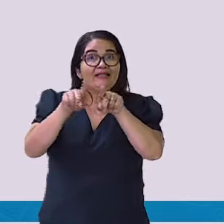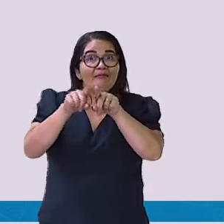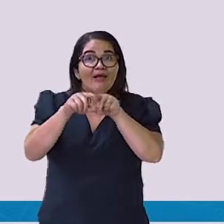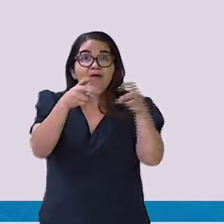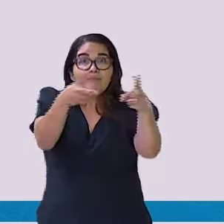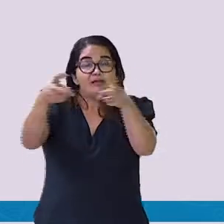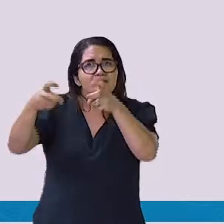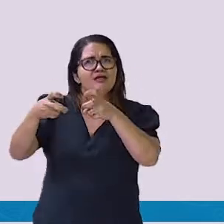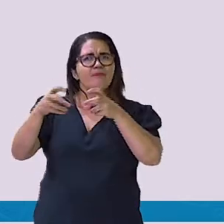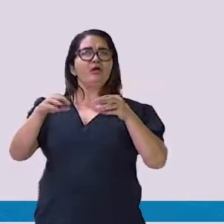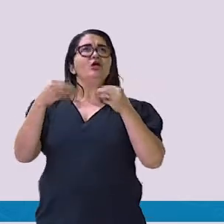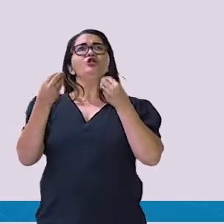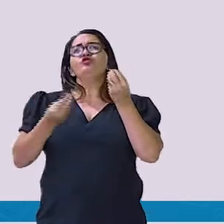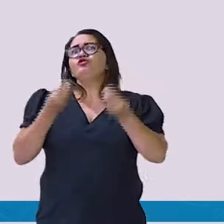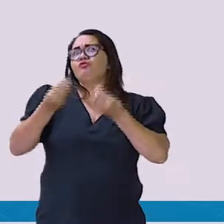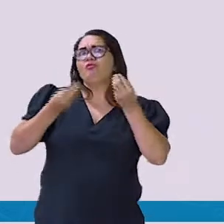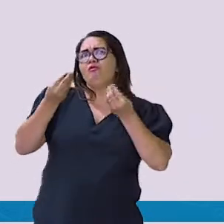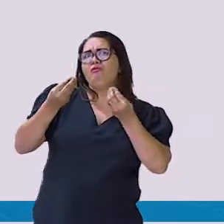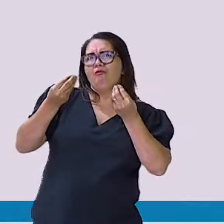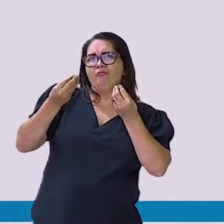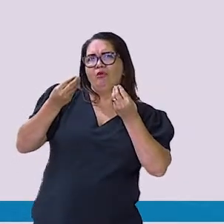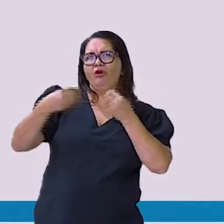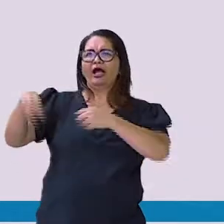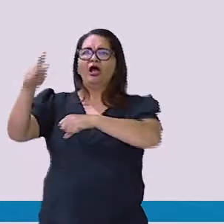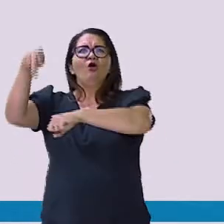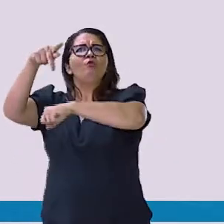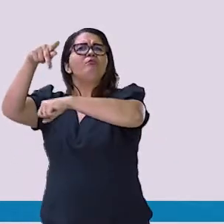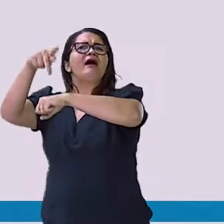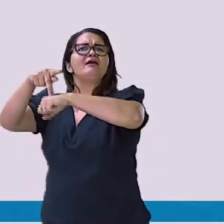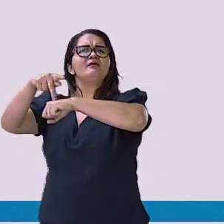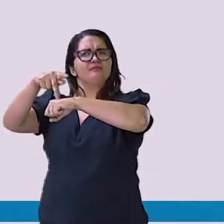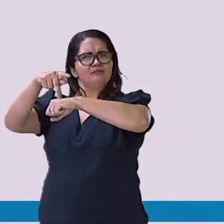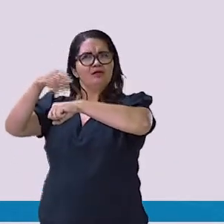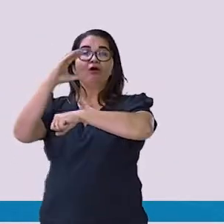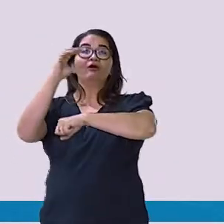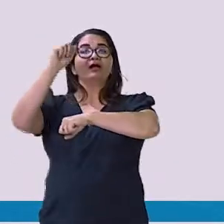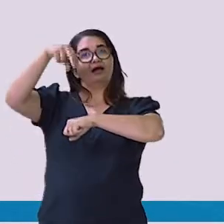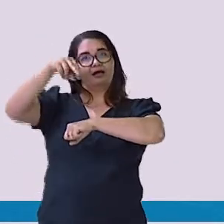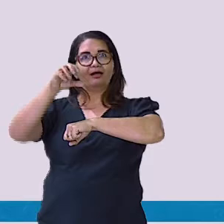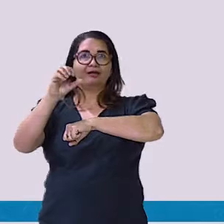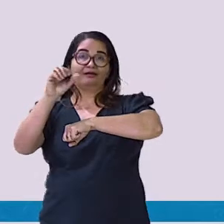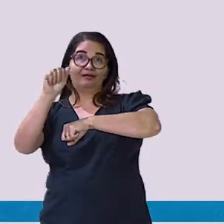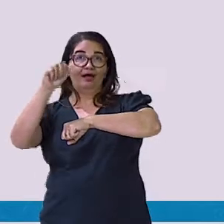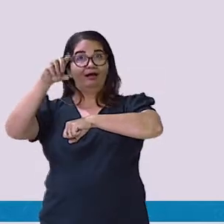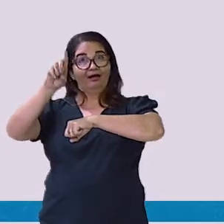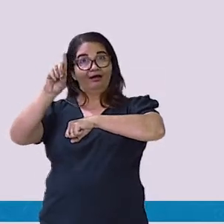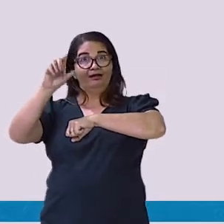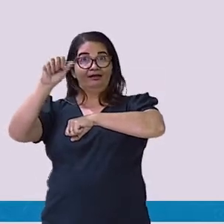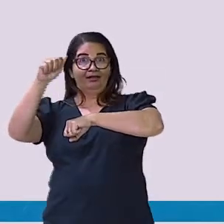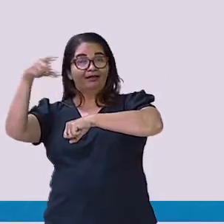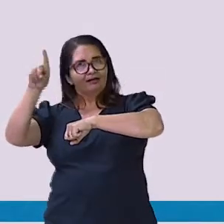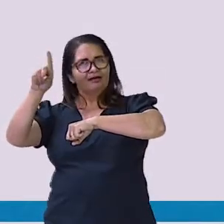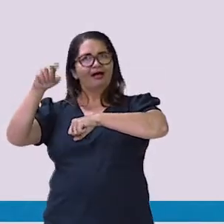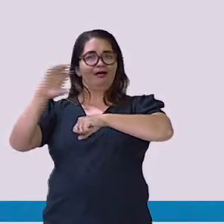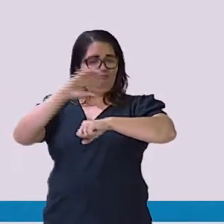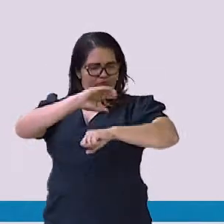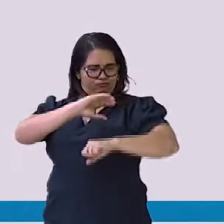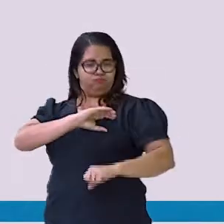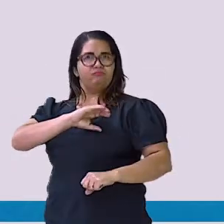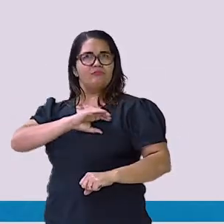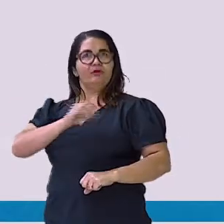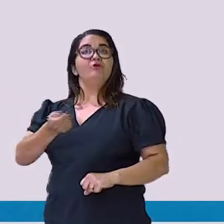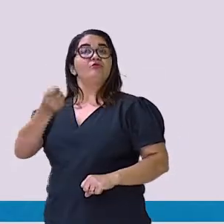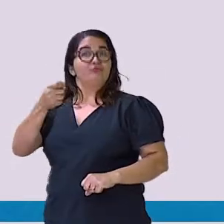lado, sua população é pequena. O Brasil é o quinto,